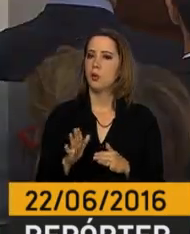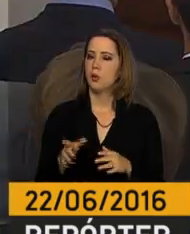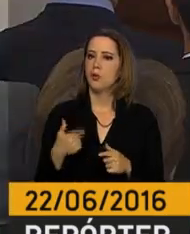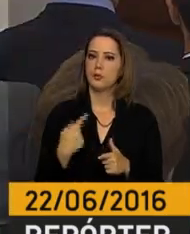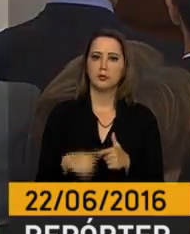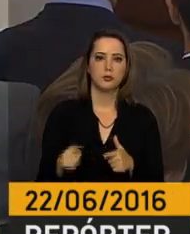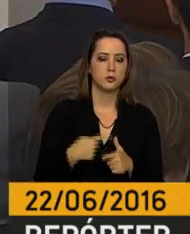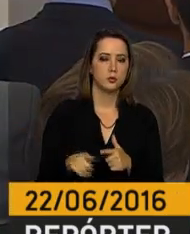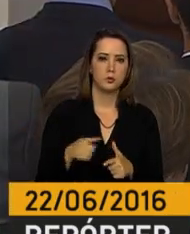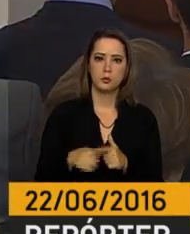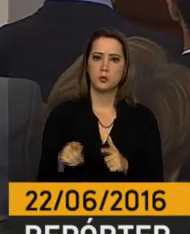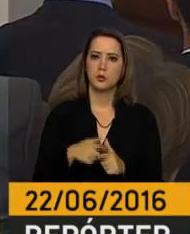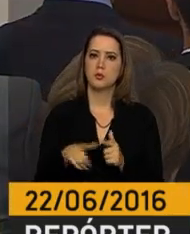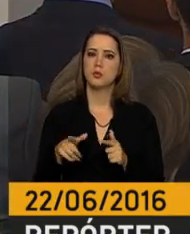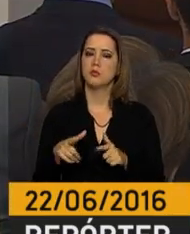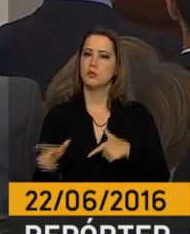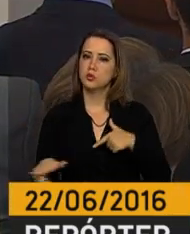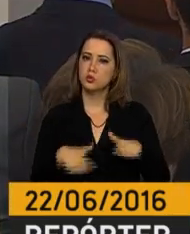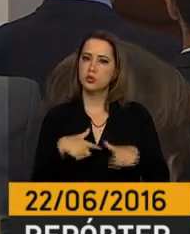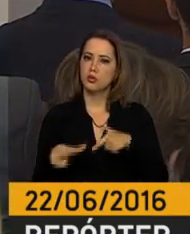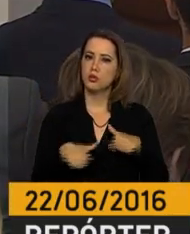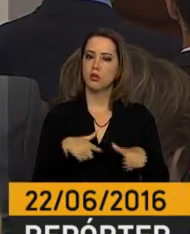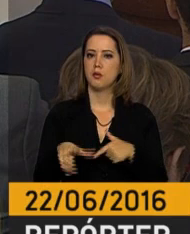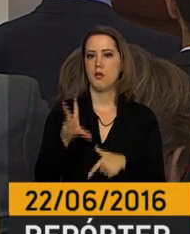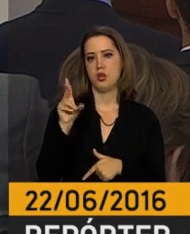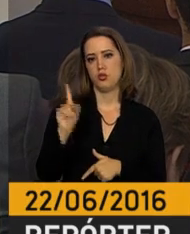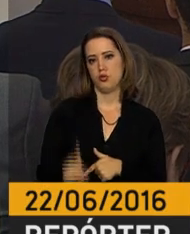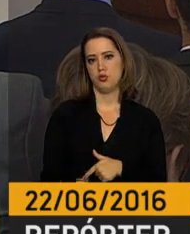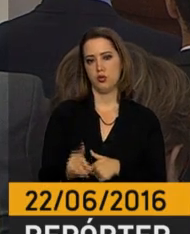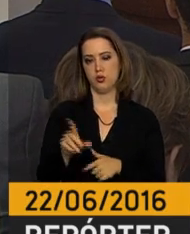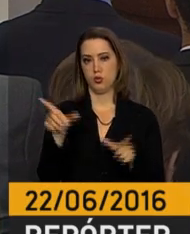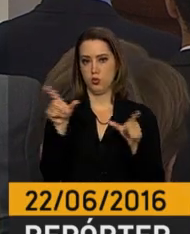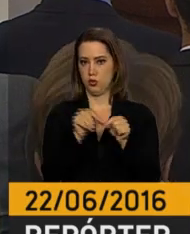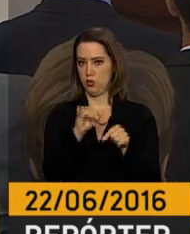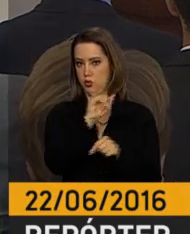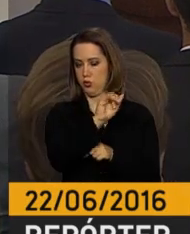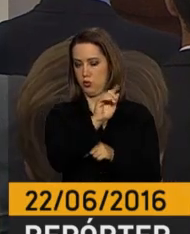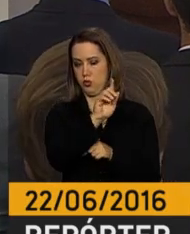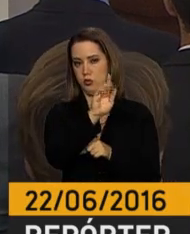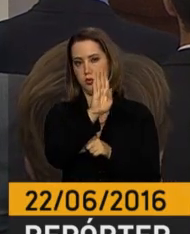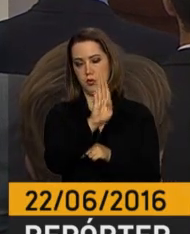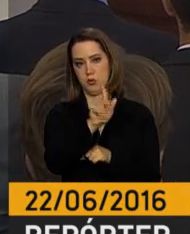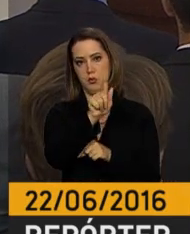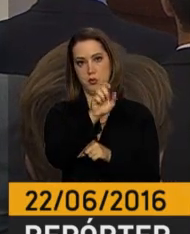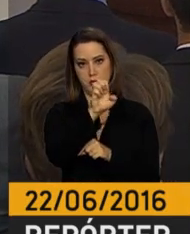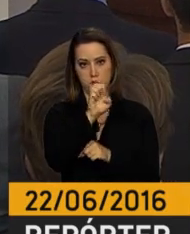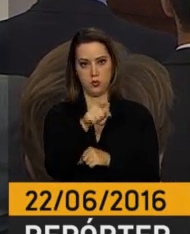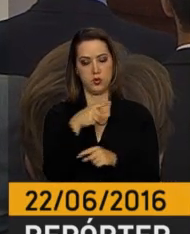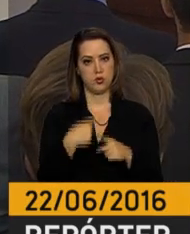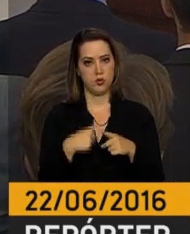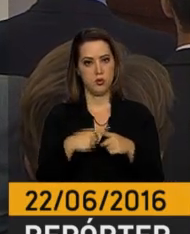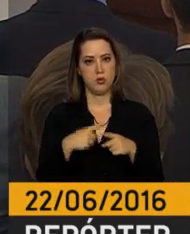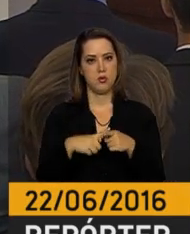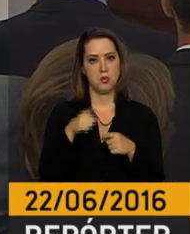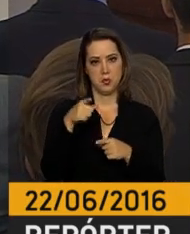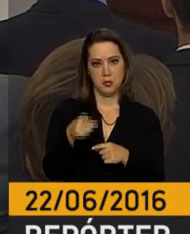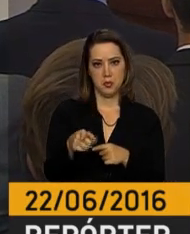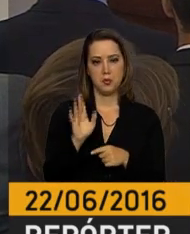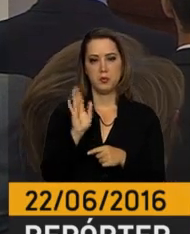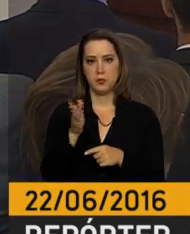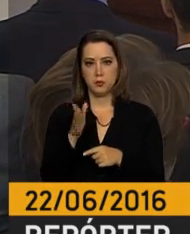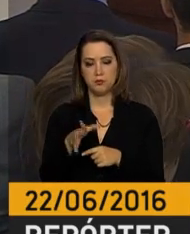ações de um cargo como de diretor do IBGE porque a sua formação acadêmica a sua formação